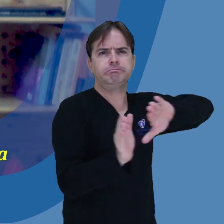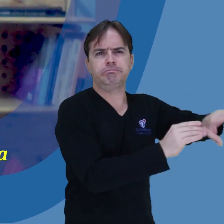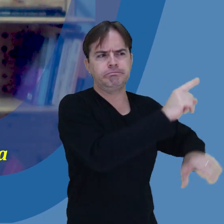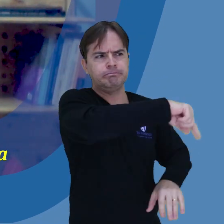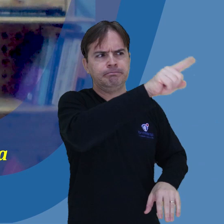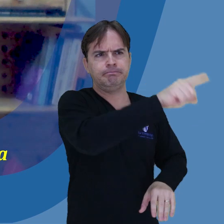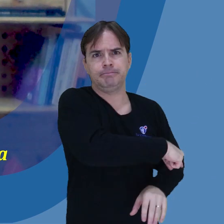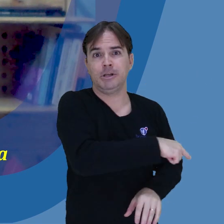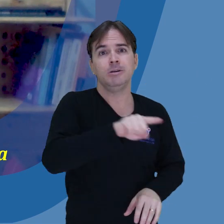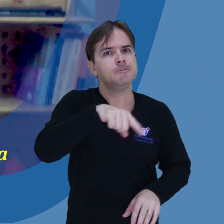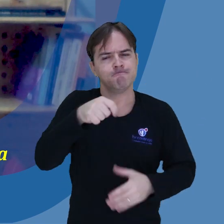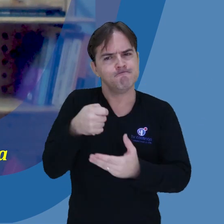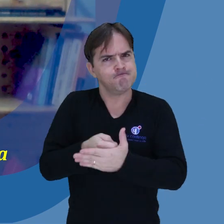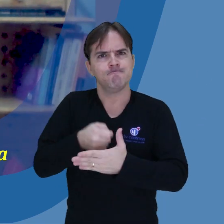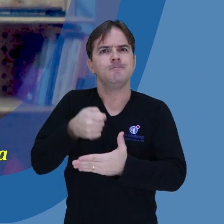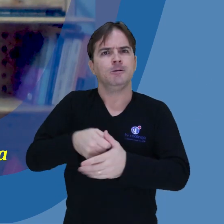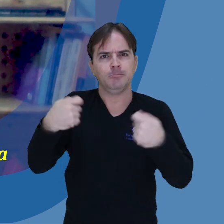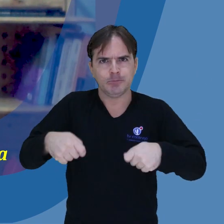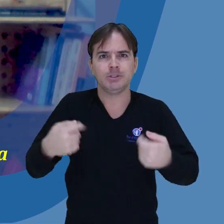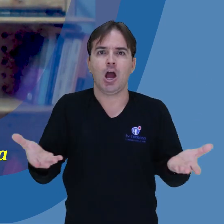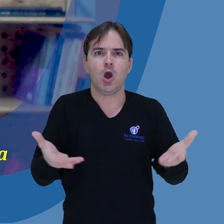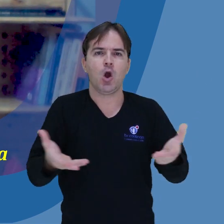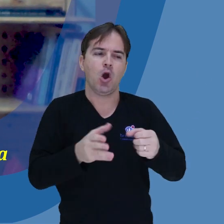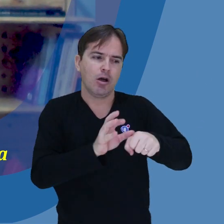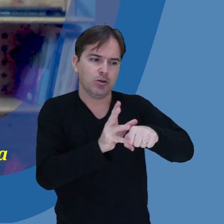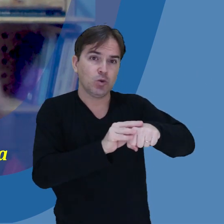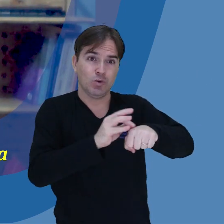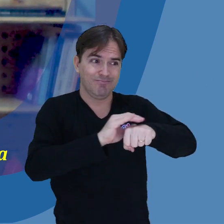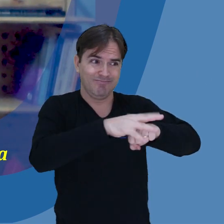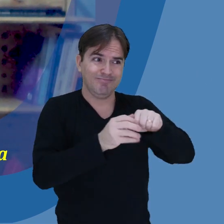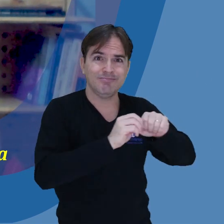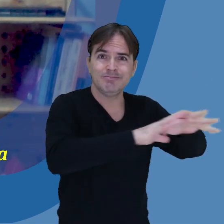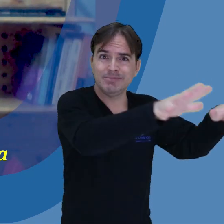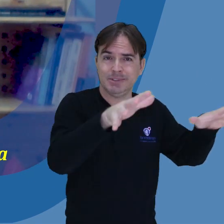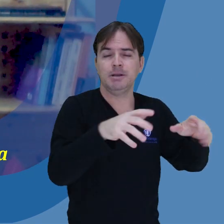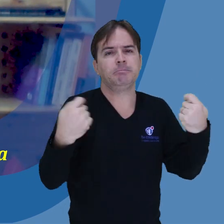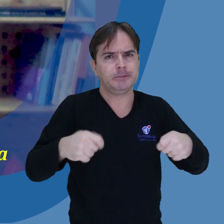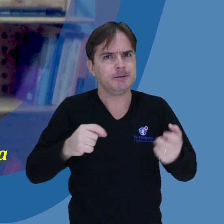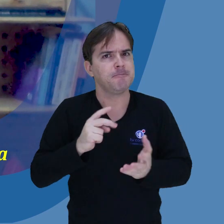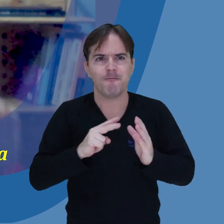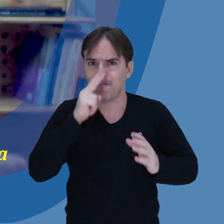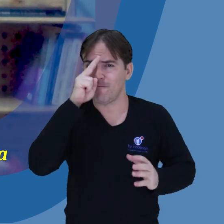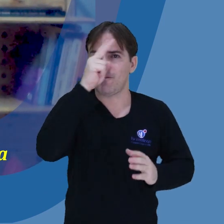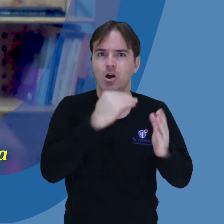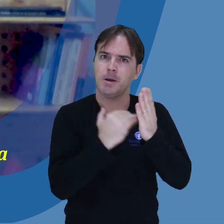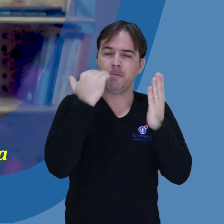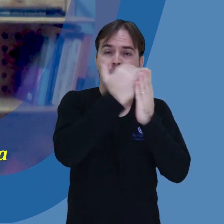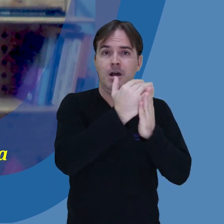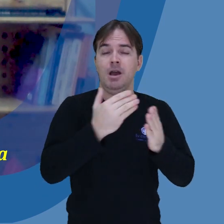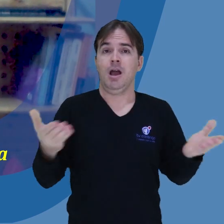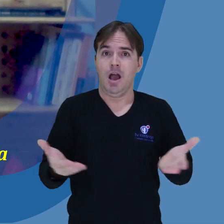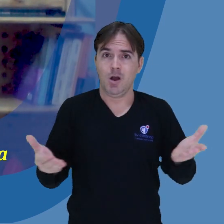necessário e precisa ganhar vigor no contexto da pandemia da Covid. Eu encerro dando a indicação de